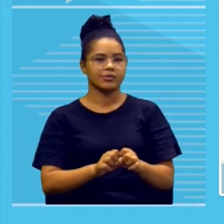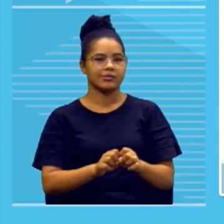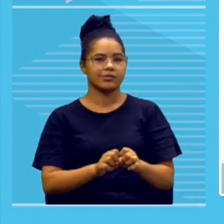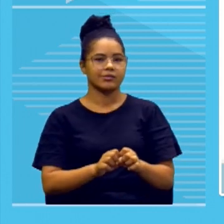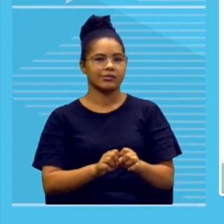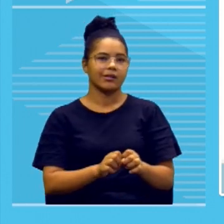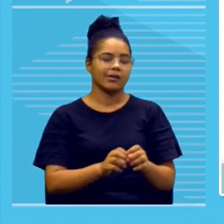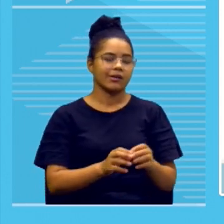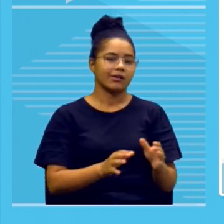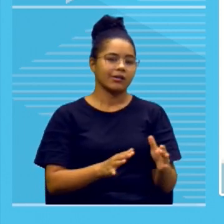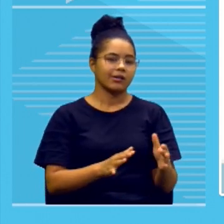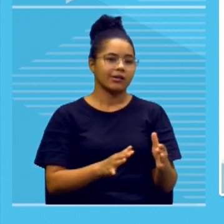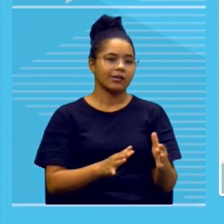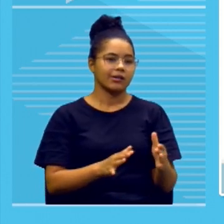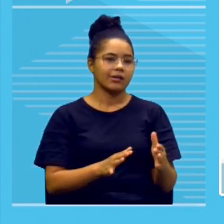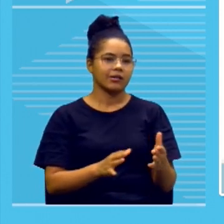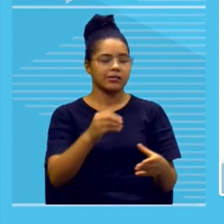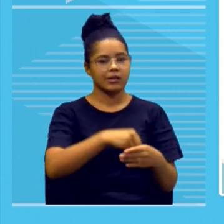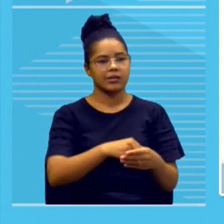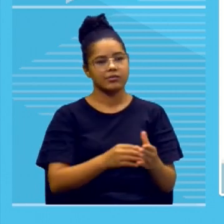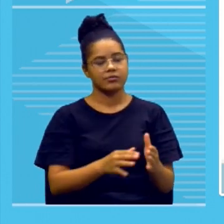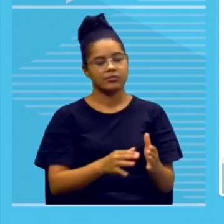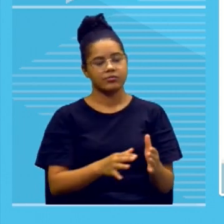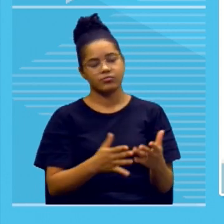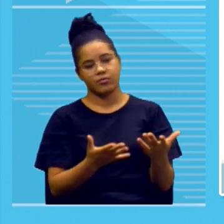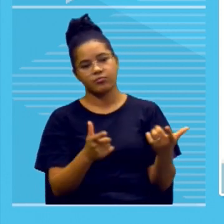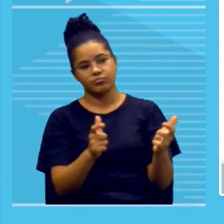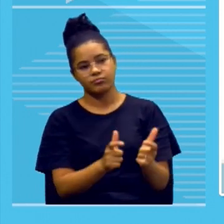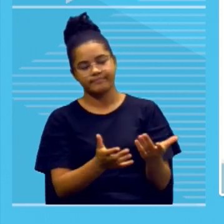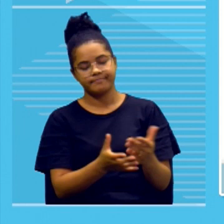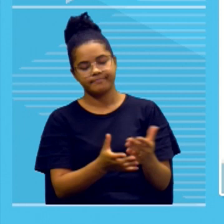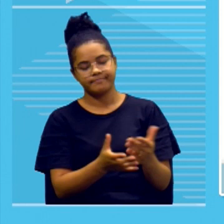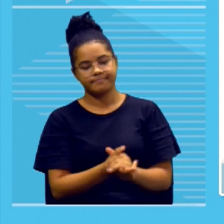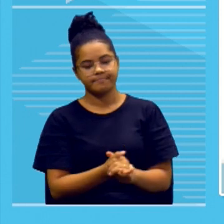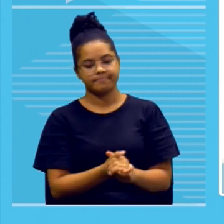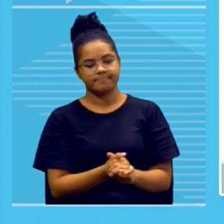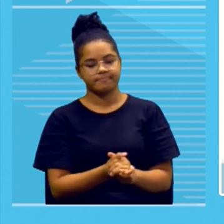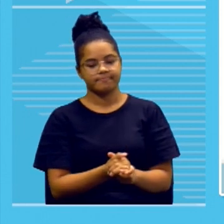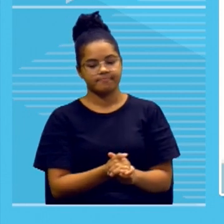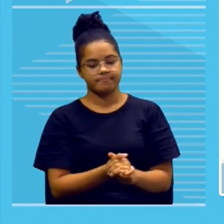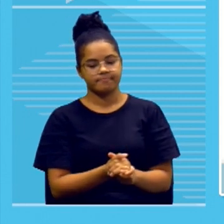adjetivas, né? Separando, portanto, das orações